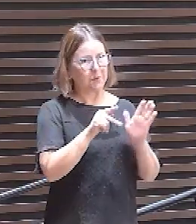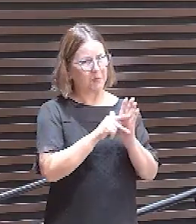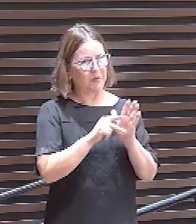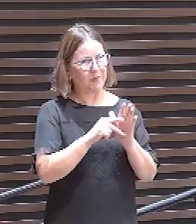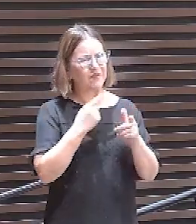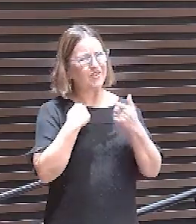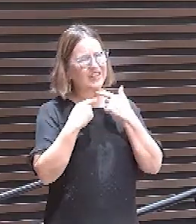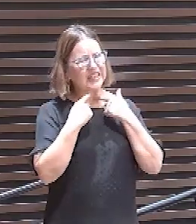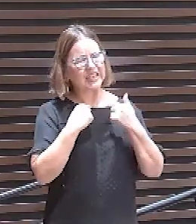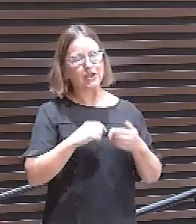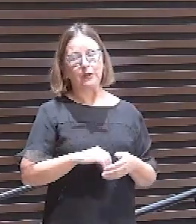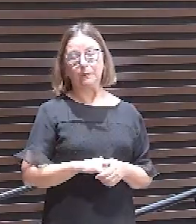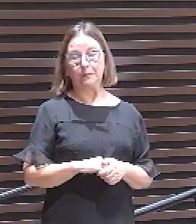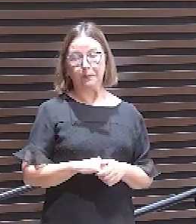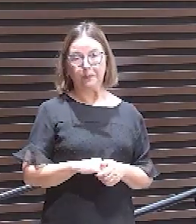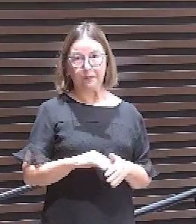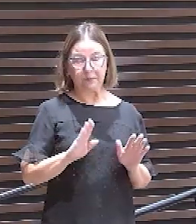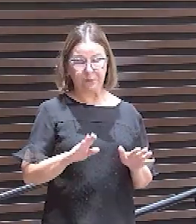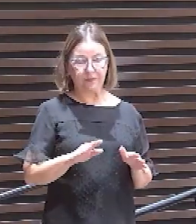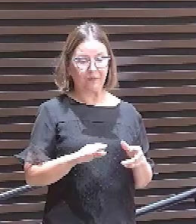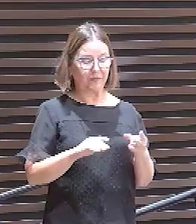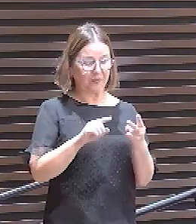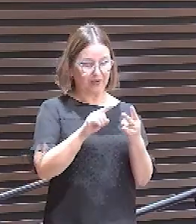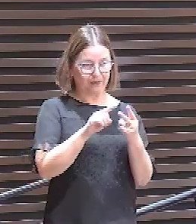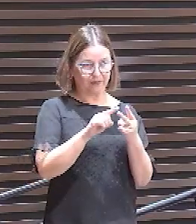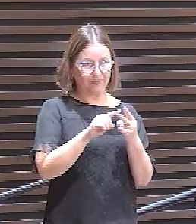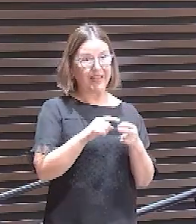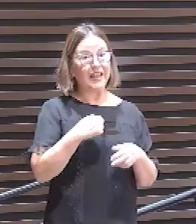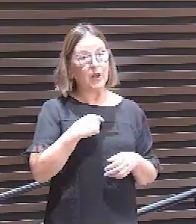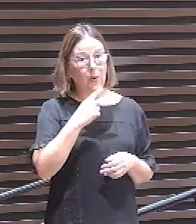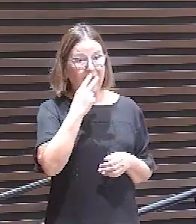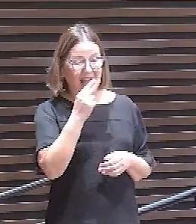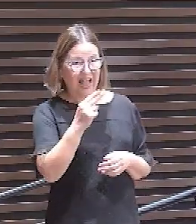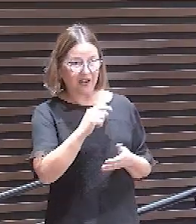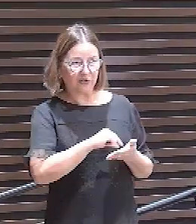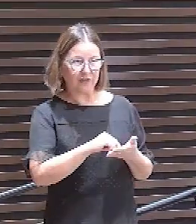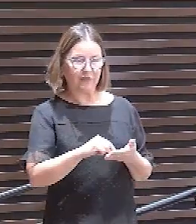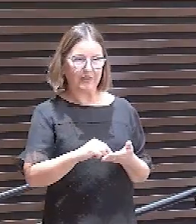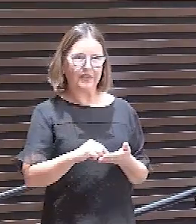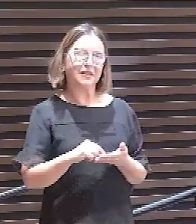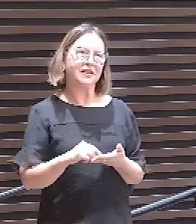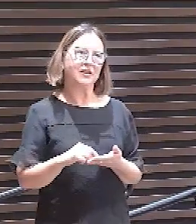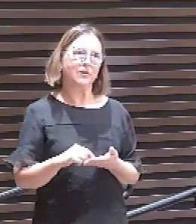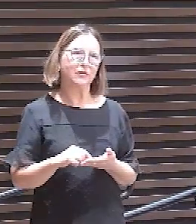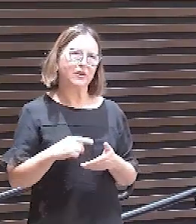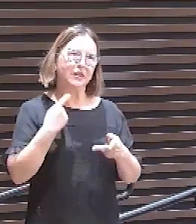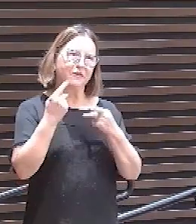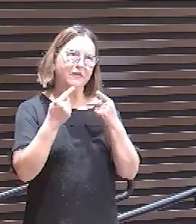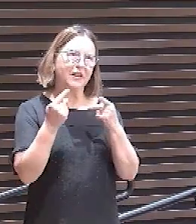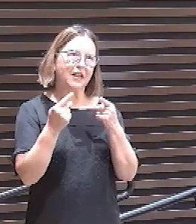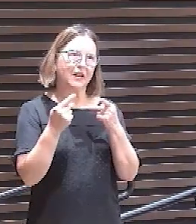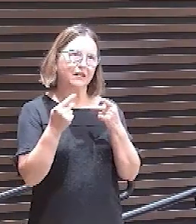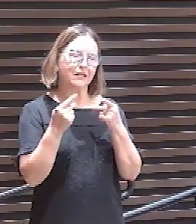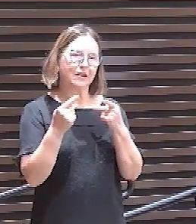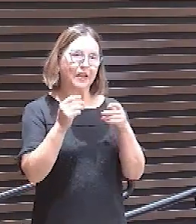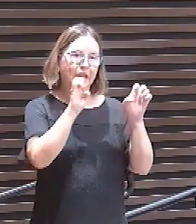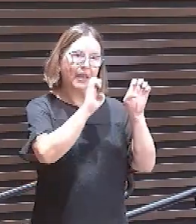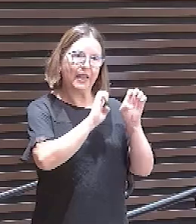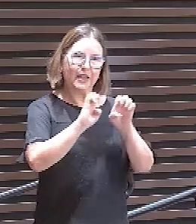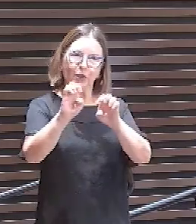Irmãos, o segundo ponto, acho aqui no versículo que diz: e não foi